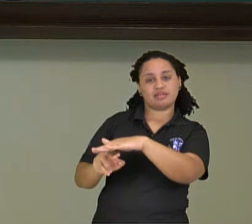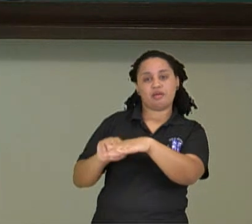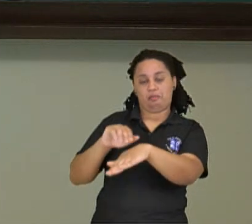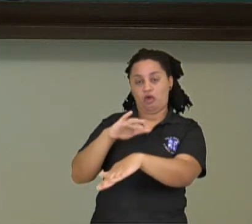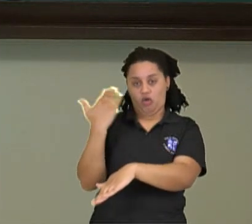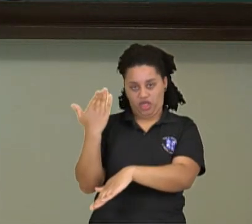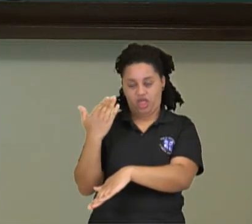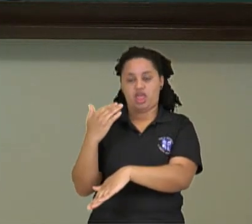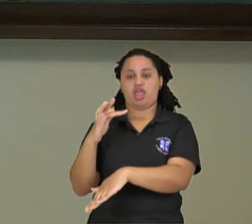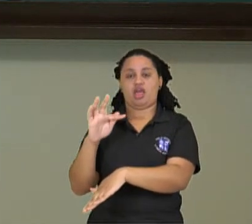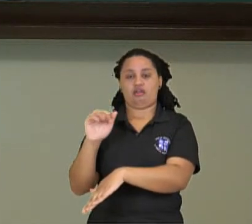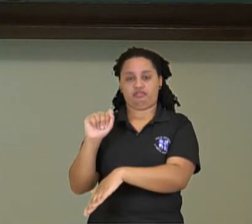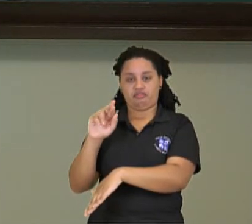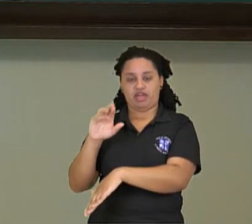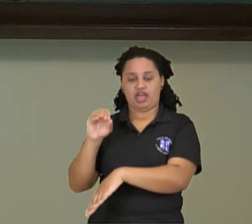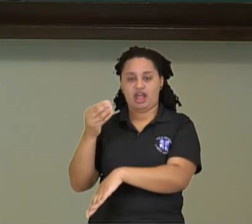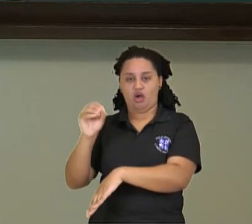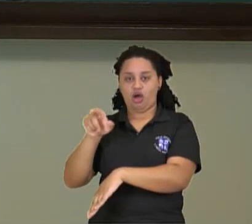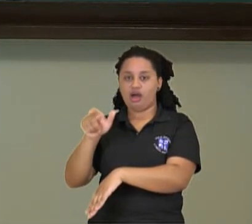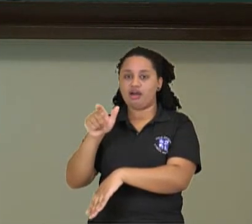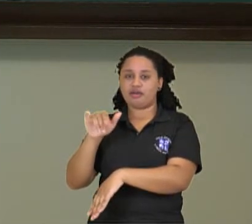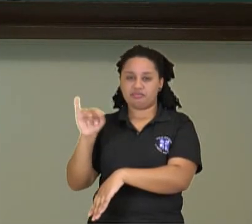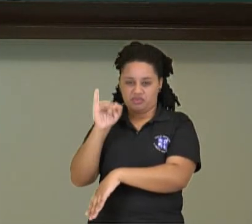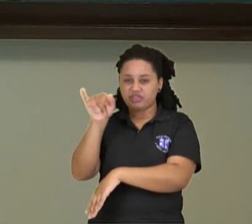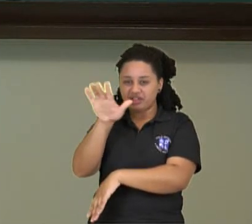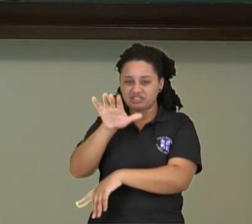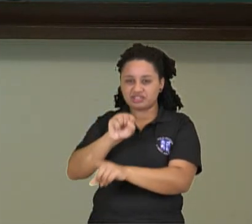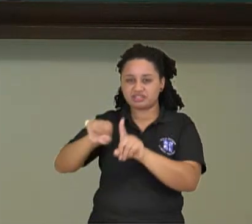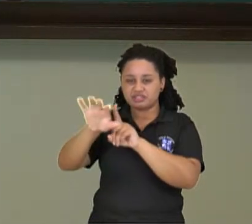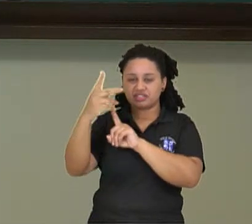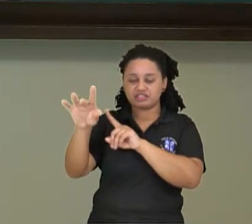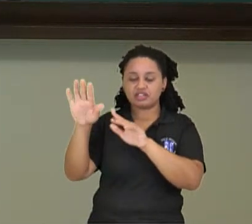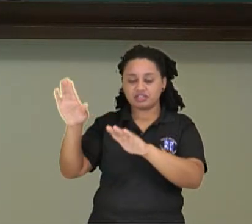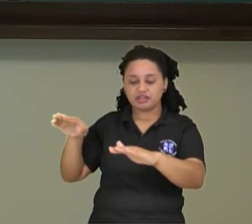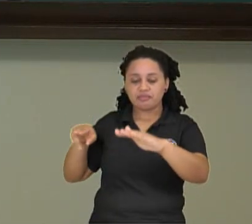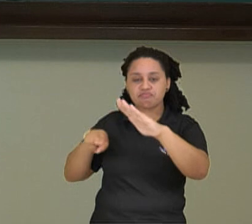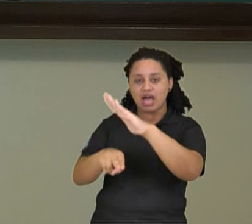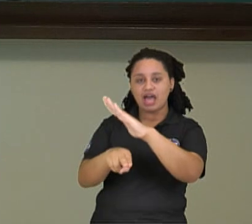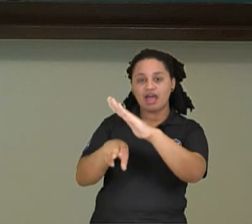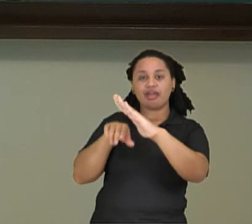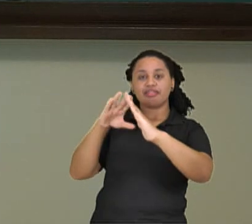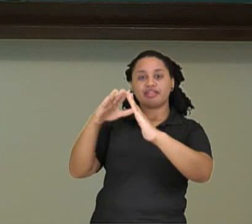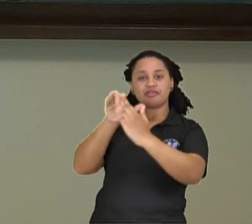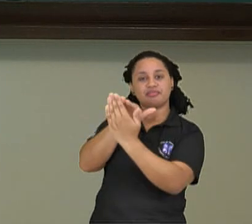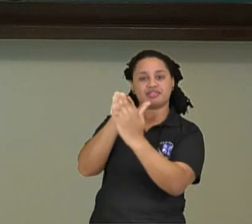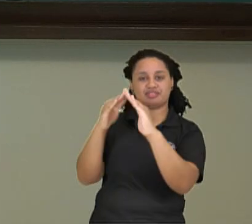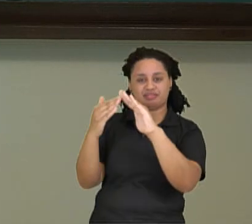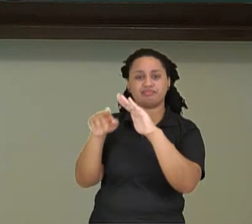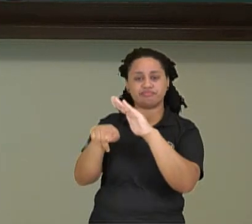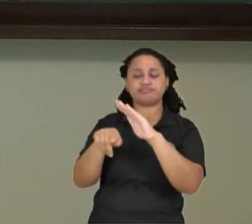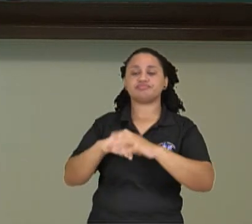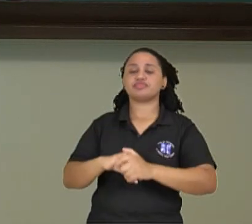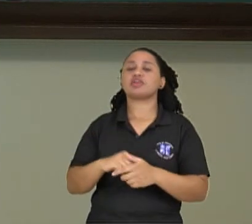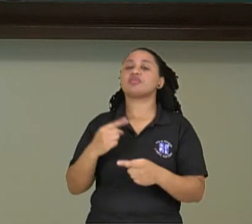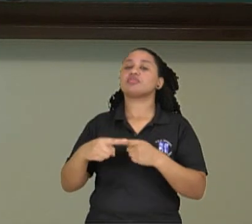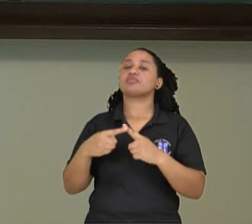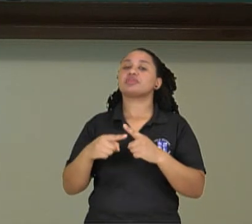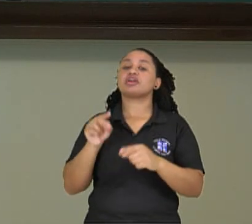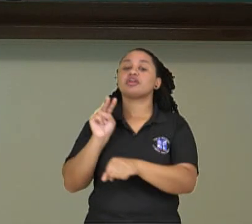tinha determinadas regras. E uma muito famosa é a da lei da frontalidade. Na pintura egípcia, prevalecia a lei